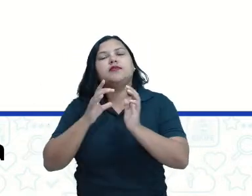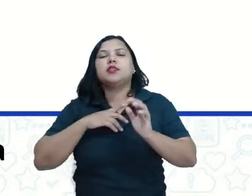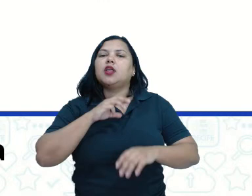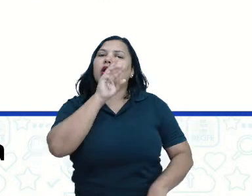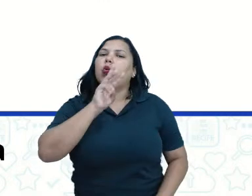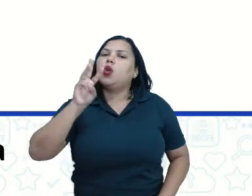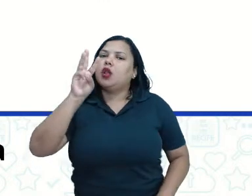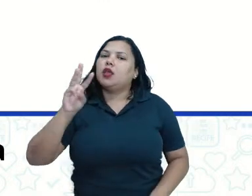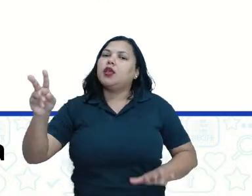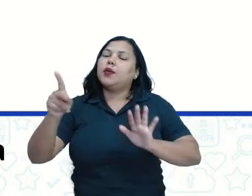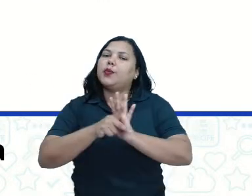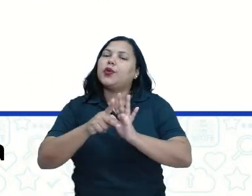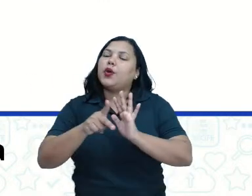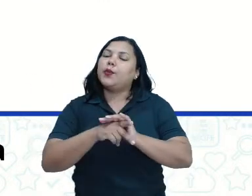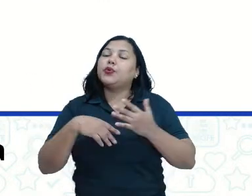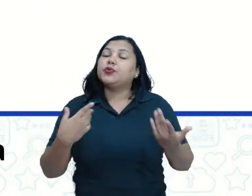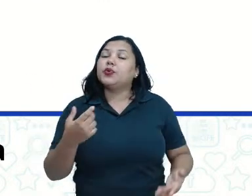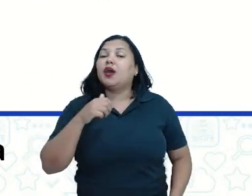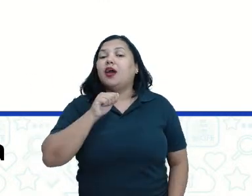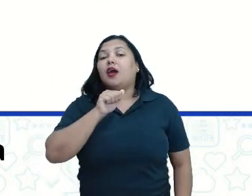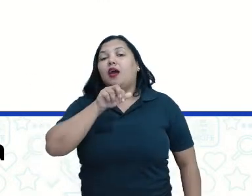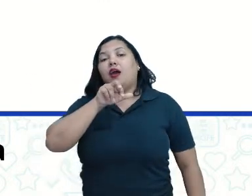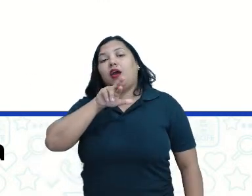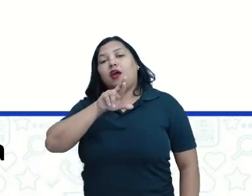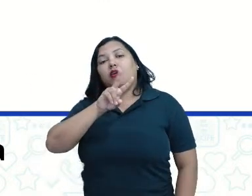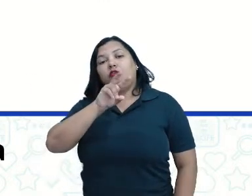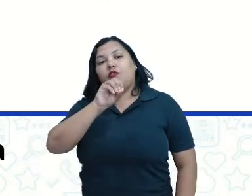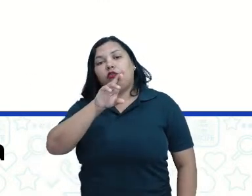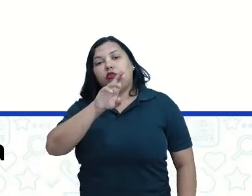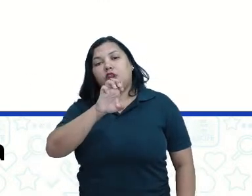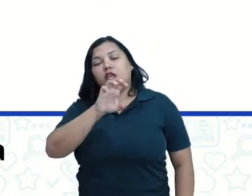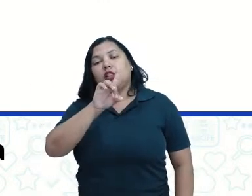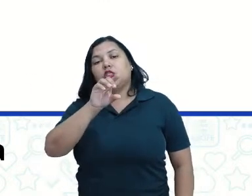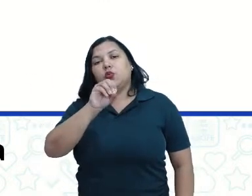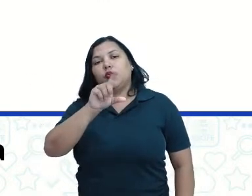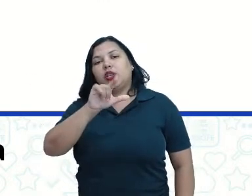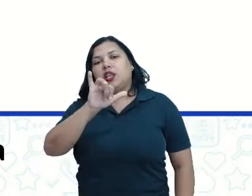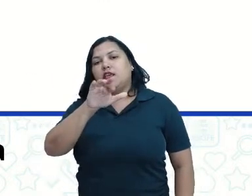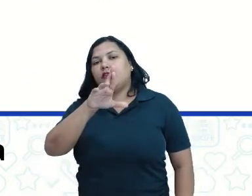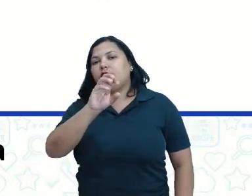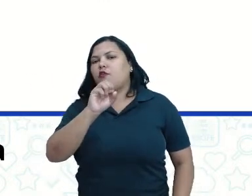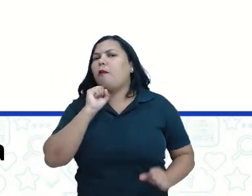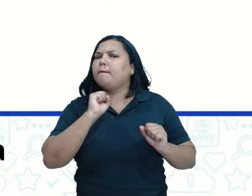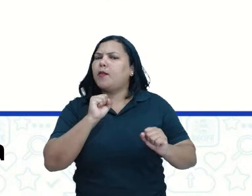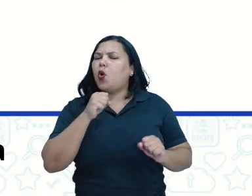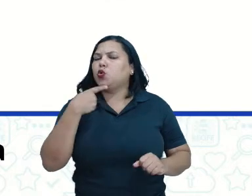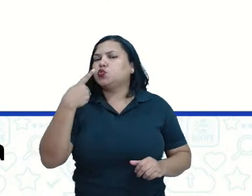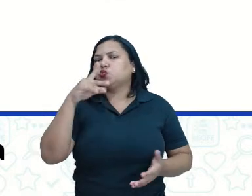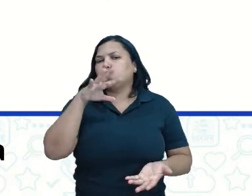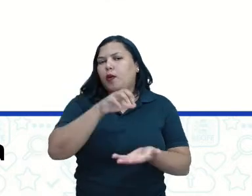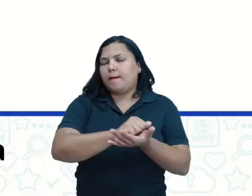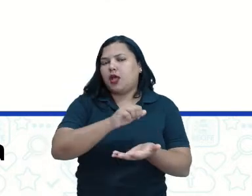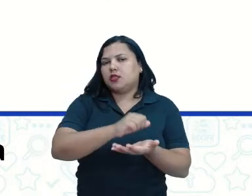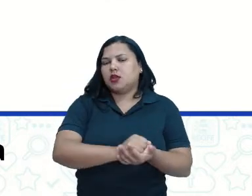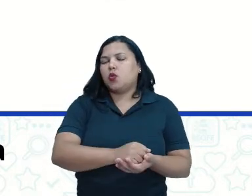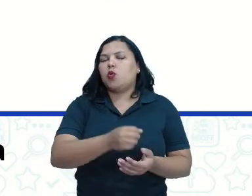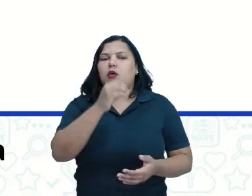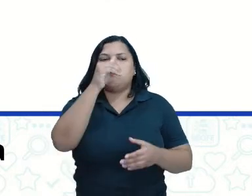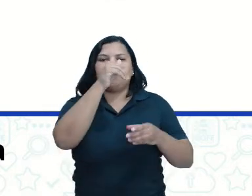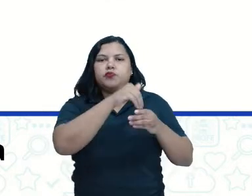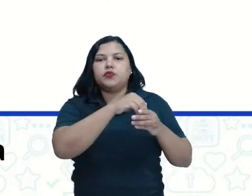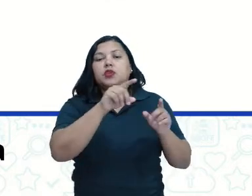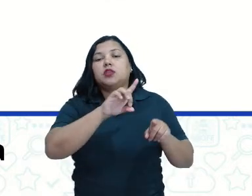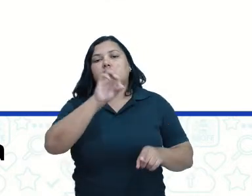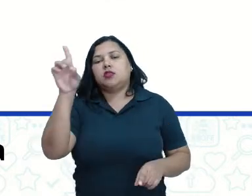do Árvore do Livro. Para você acessar a Árvore do Livro, basta você usar a sua matrícula, a sua data de nascimento. Se não der certo,